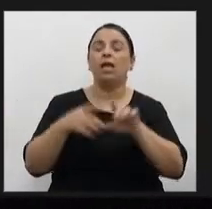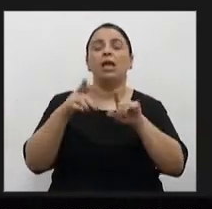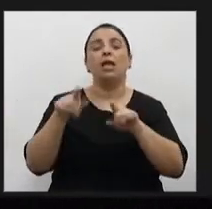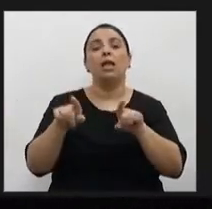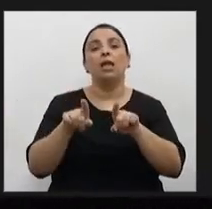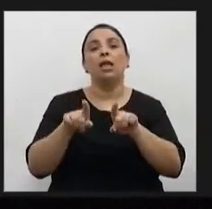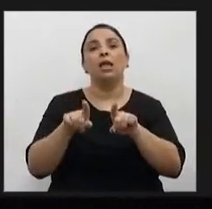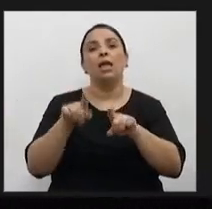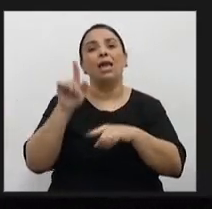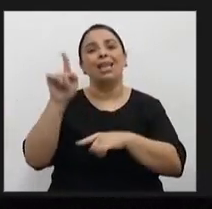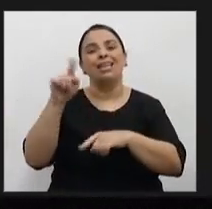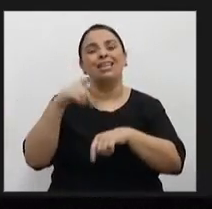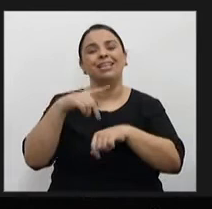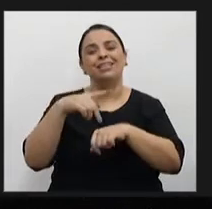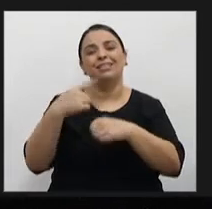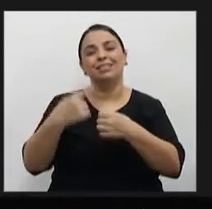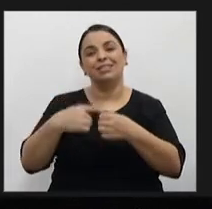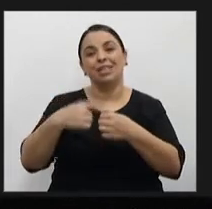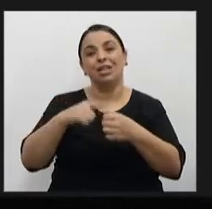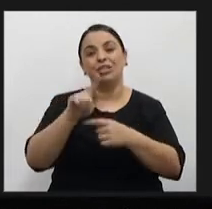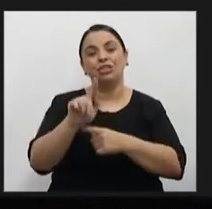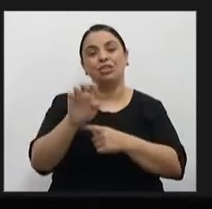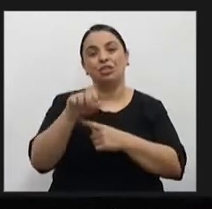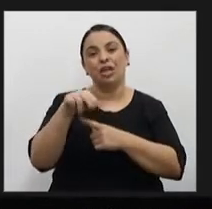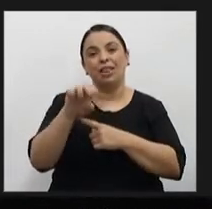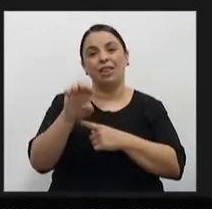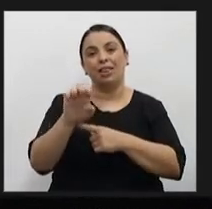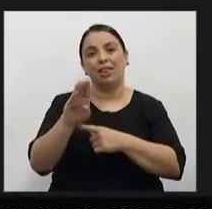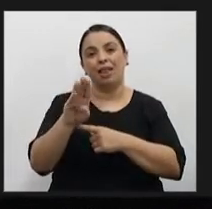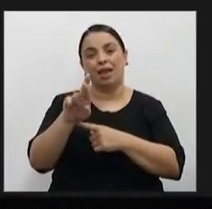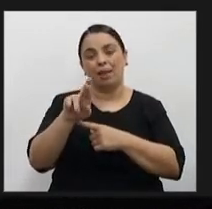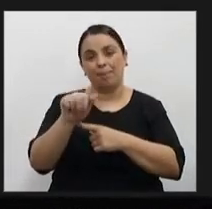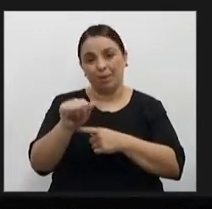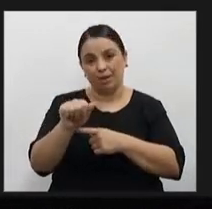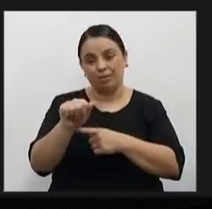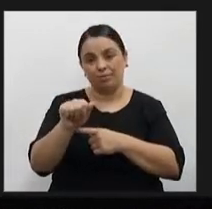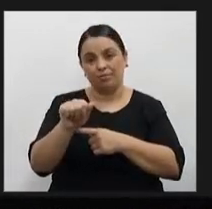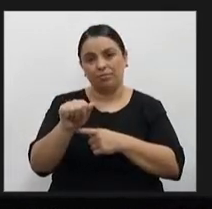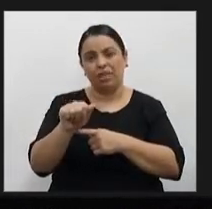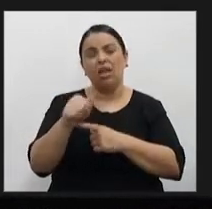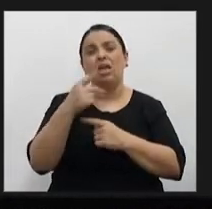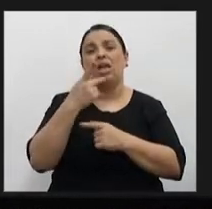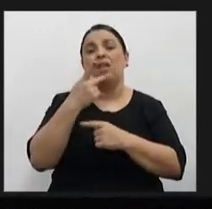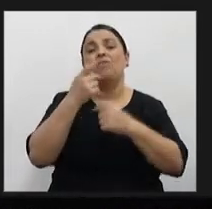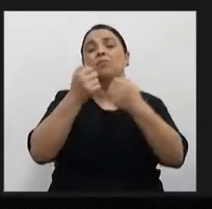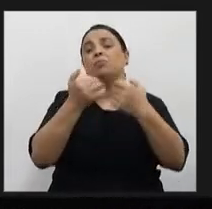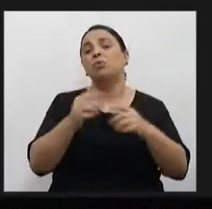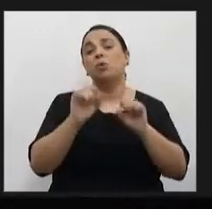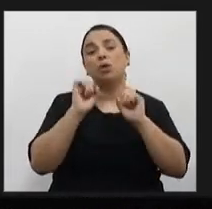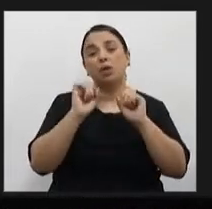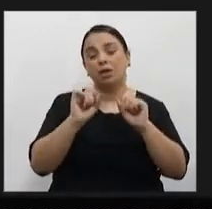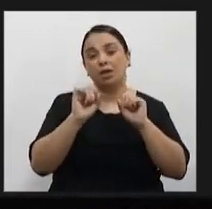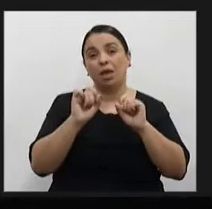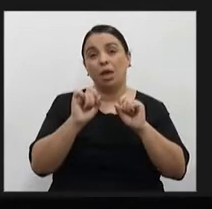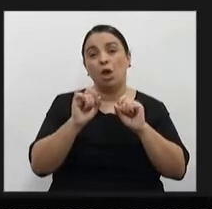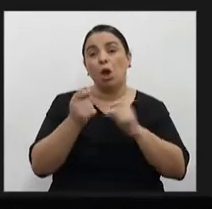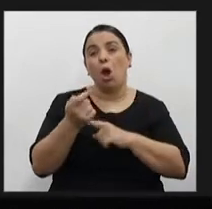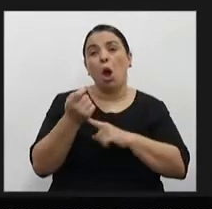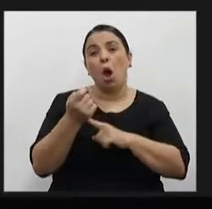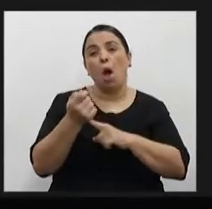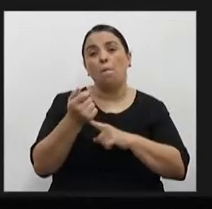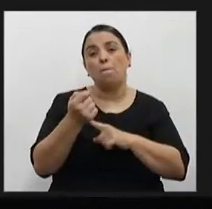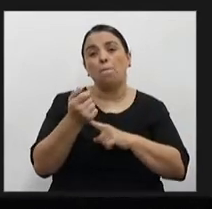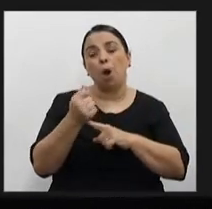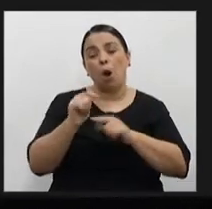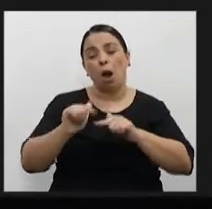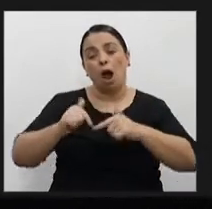17/3/2020. Pouco foi feito para fornecer às pessoas com deficiência a orientação e o